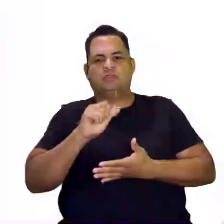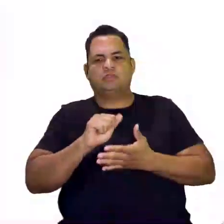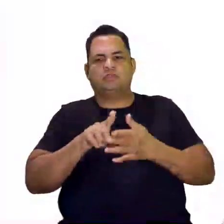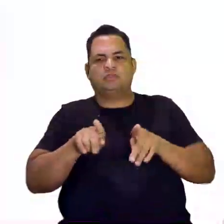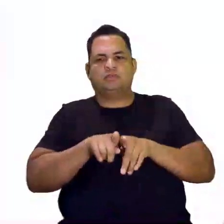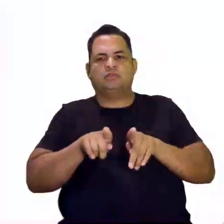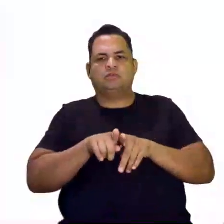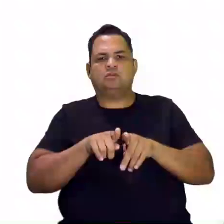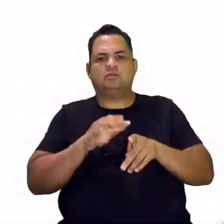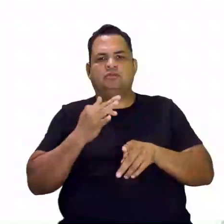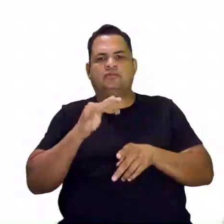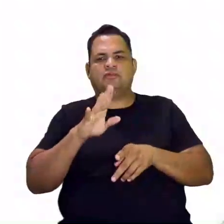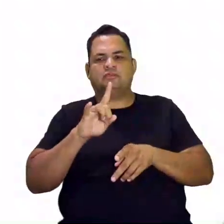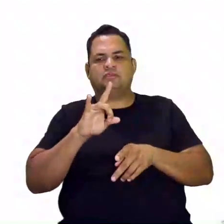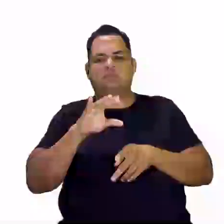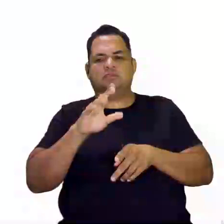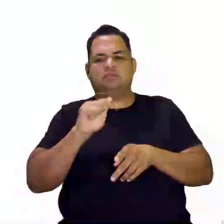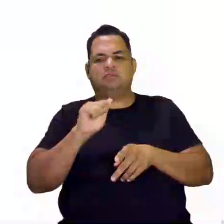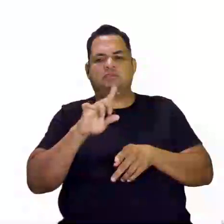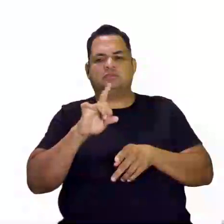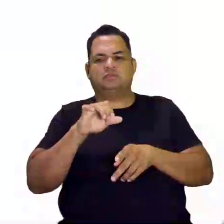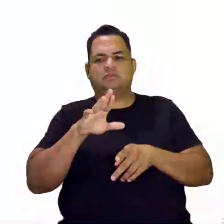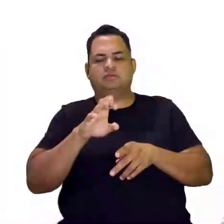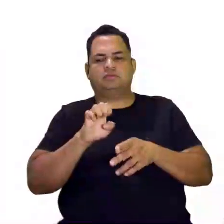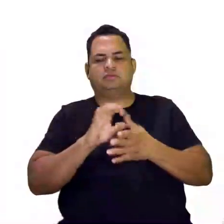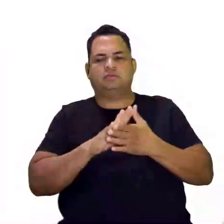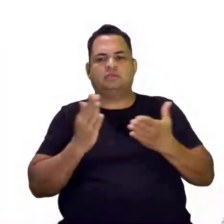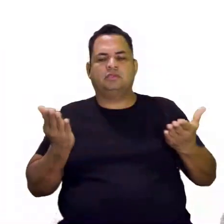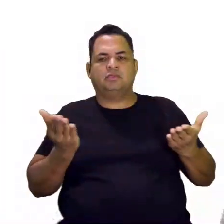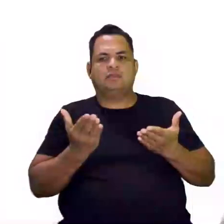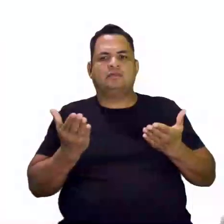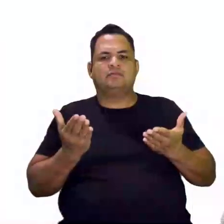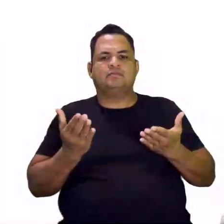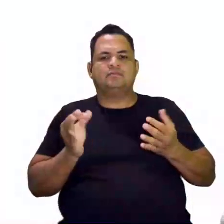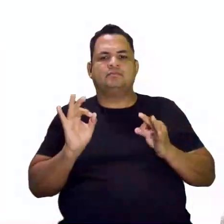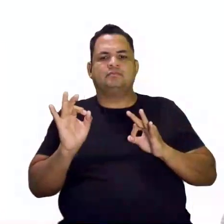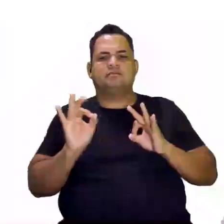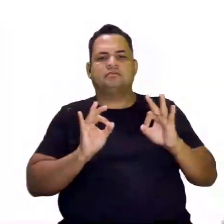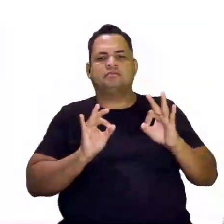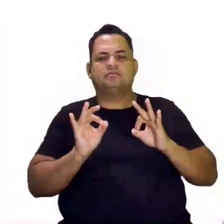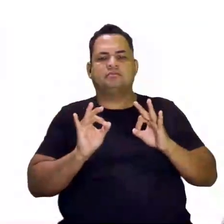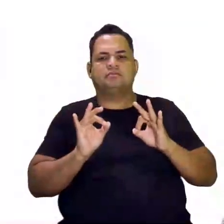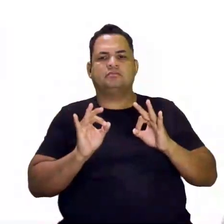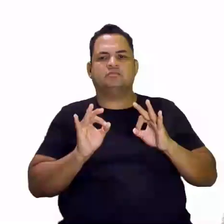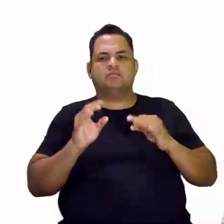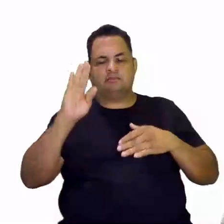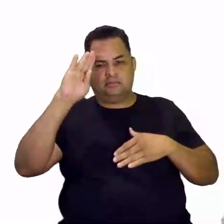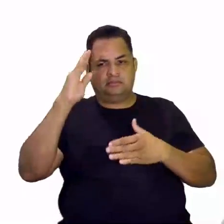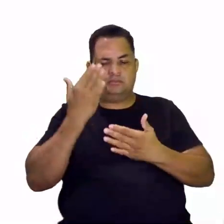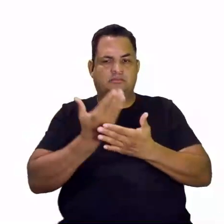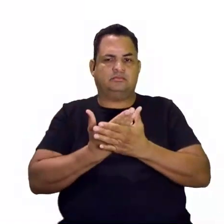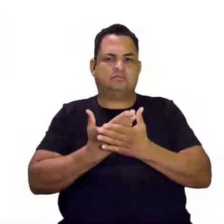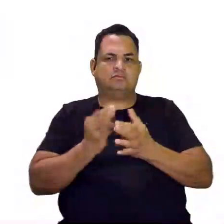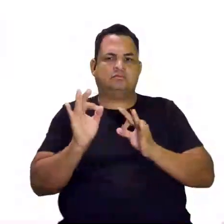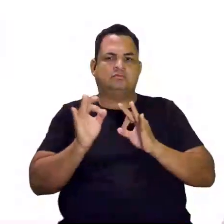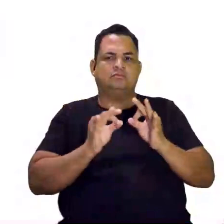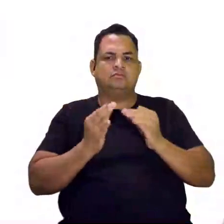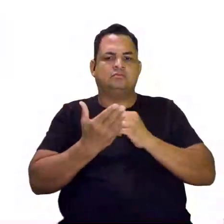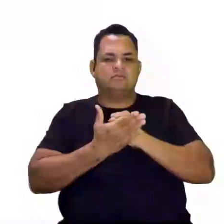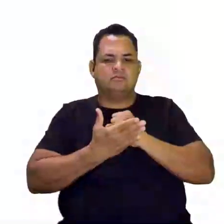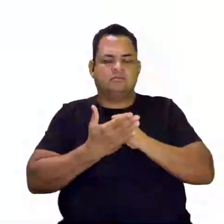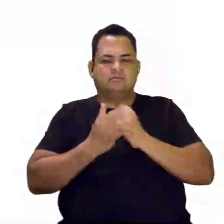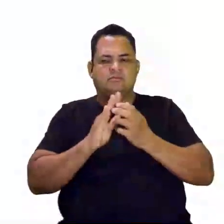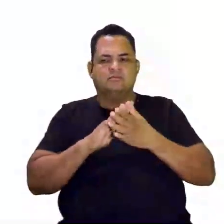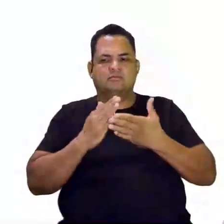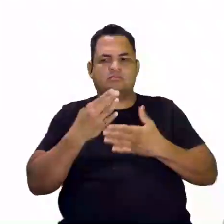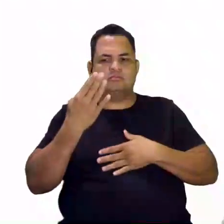quanto pelos fotossintetizadores. E aí, acredita-se, tá? Isso está bem fundamentado